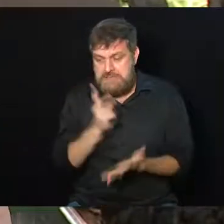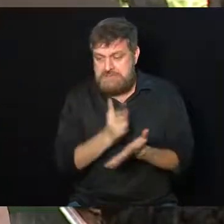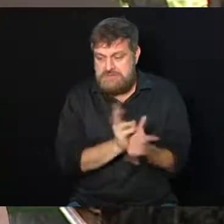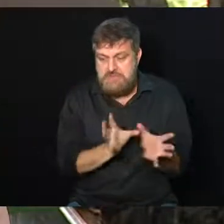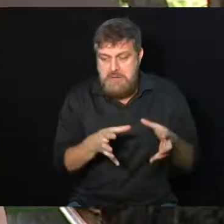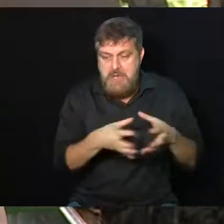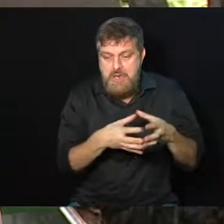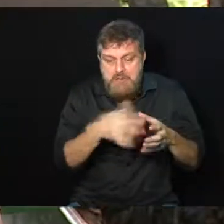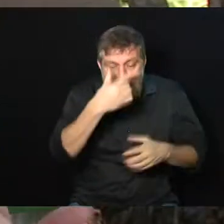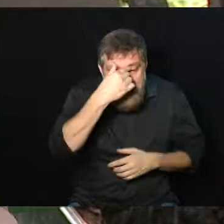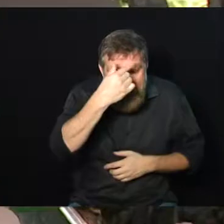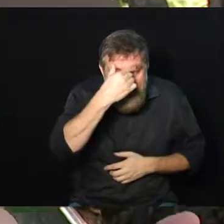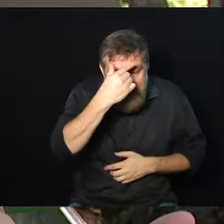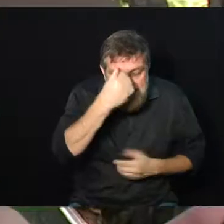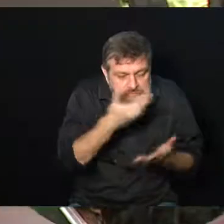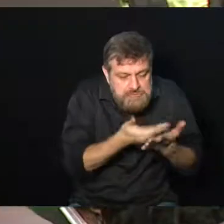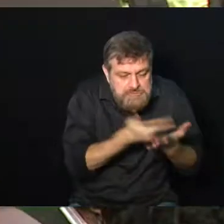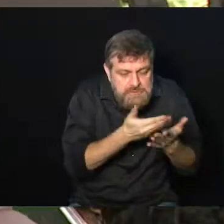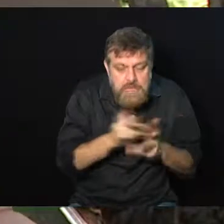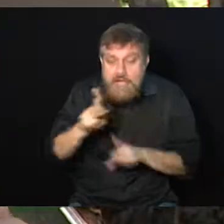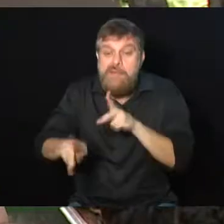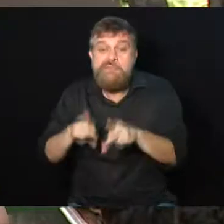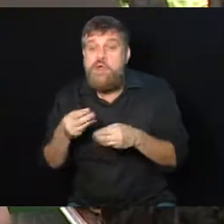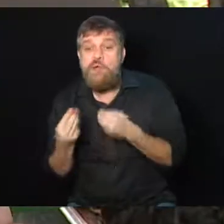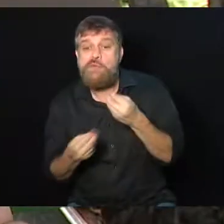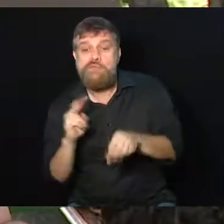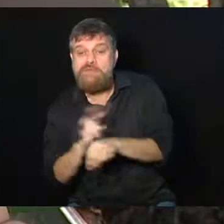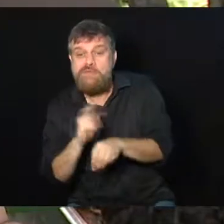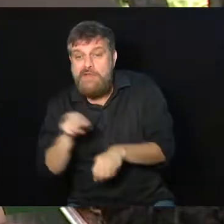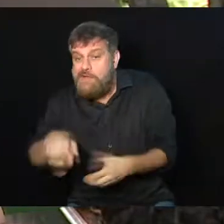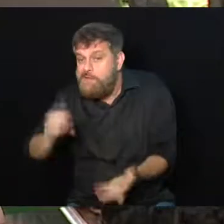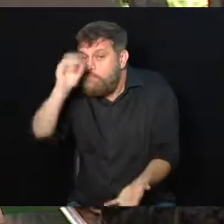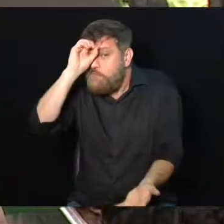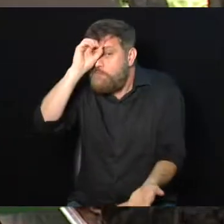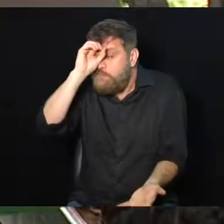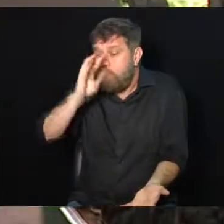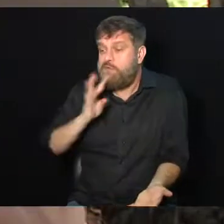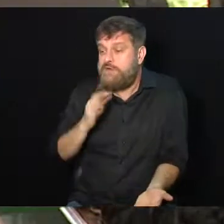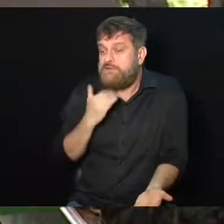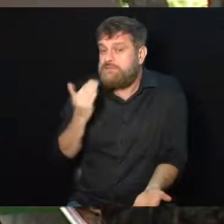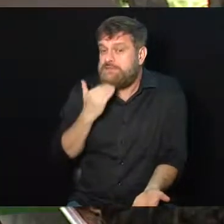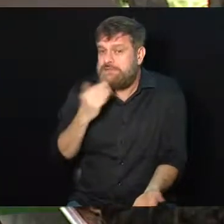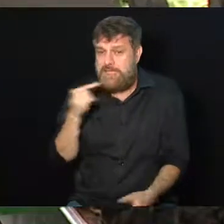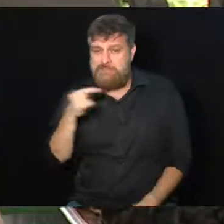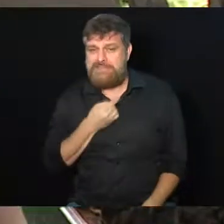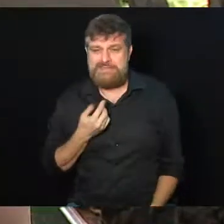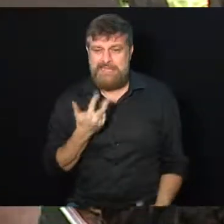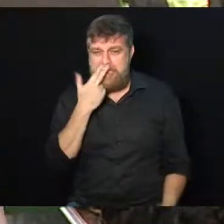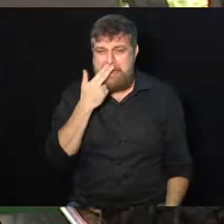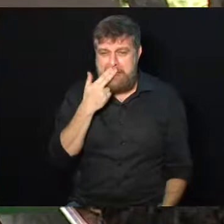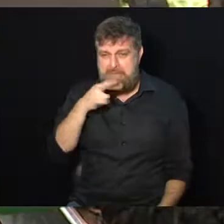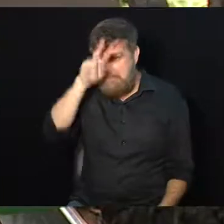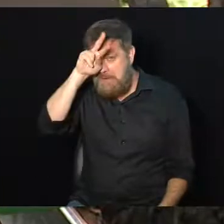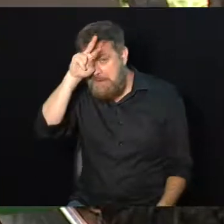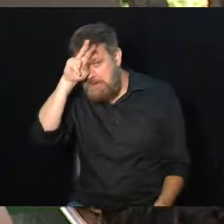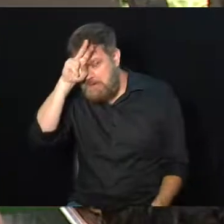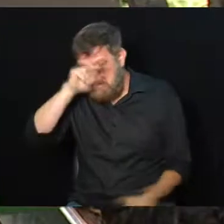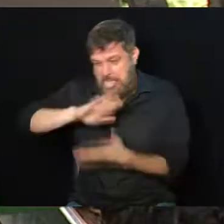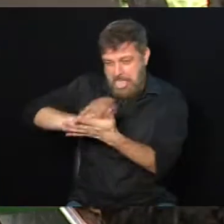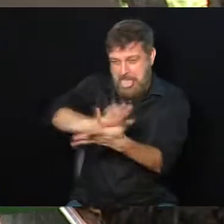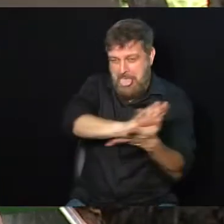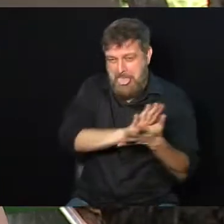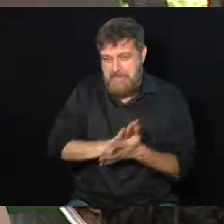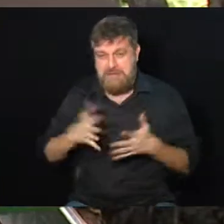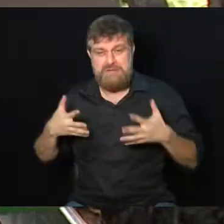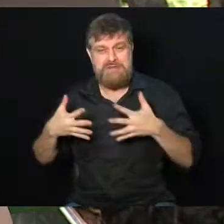mundo acadêmico. E aí como é que a população pode conservar algo que ela não conhece? Que pensa que é uma mosca, que pensa que é uma vespa, que